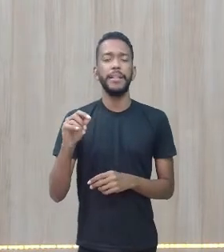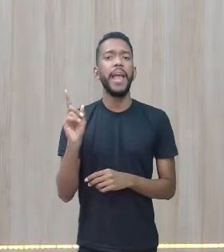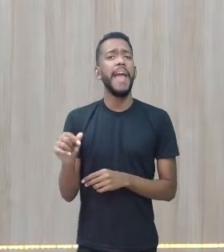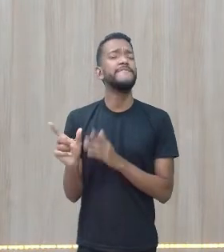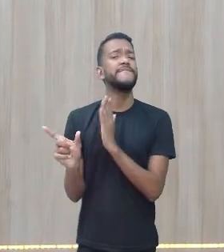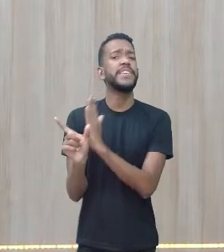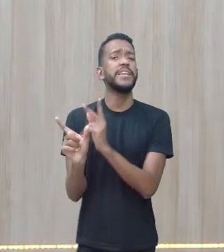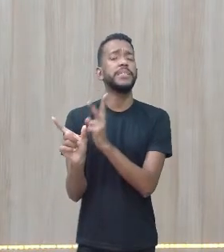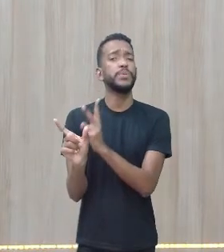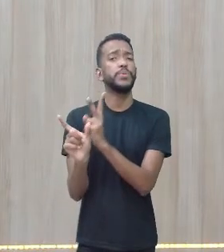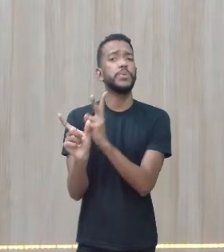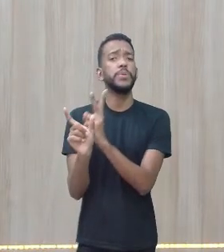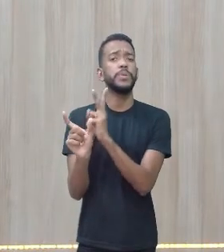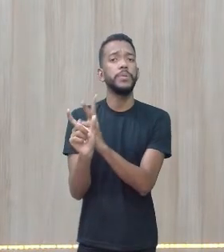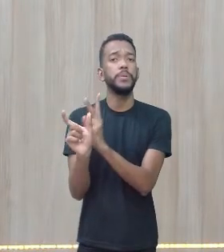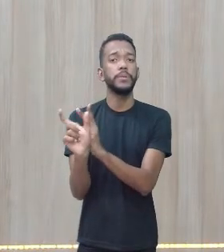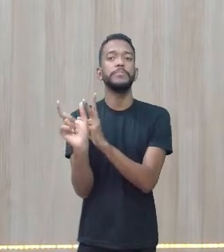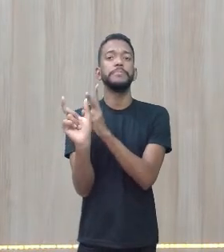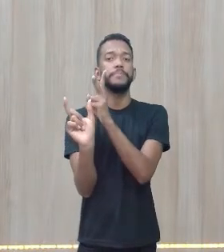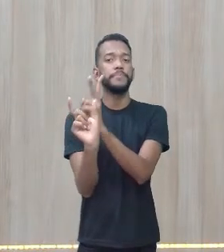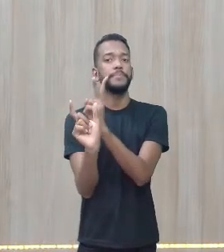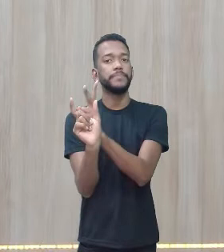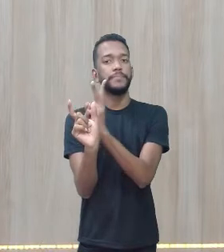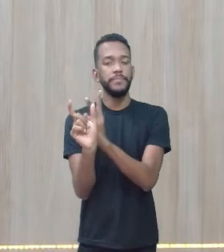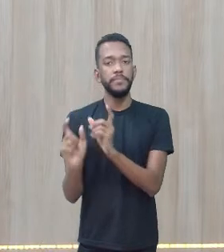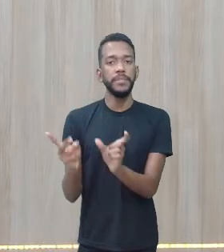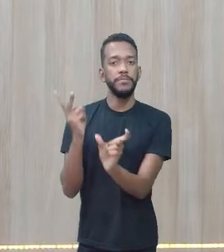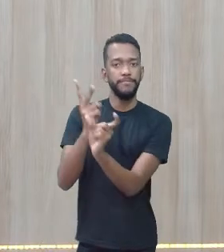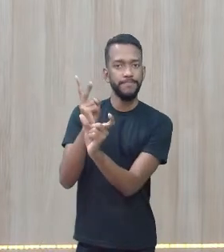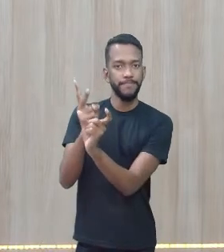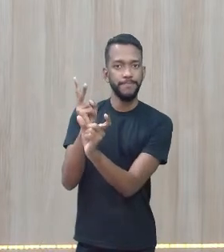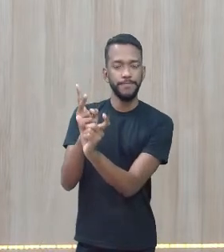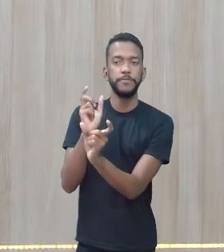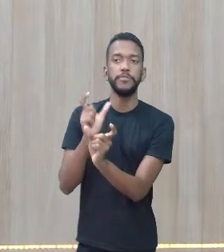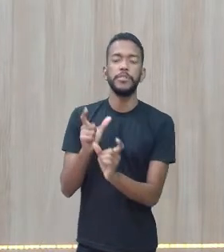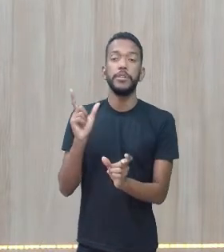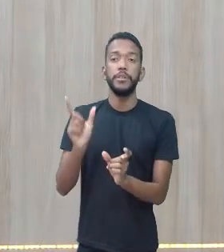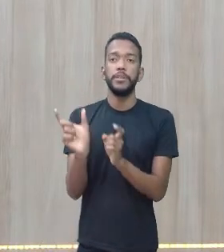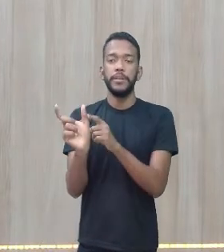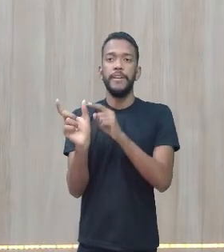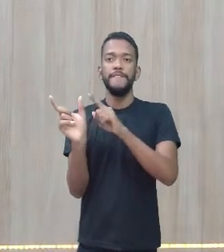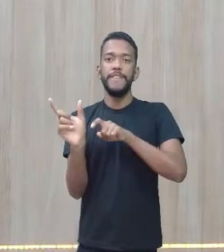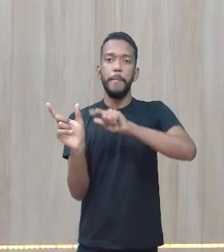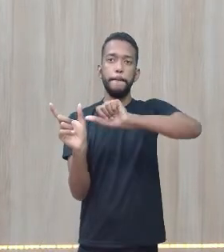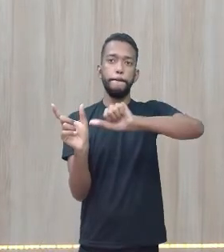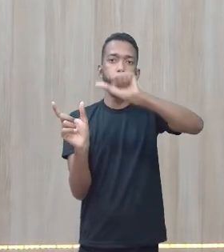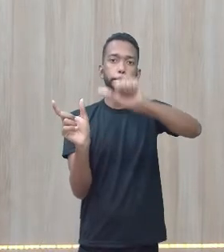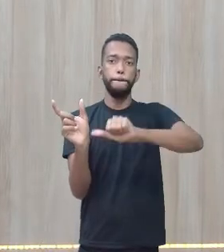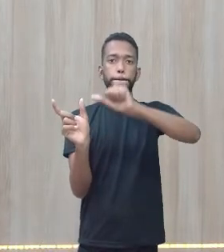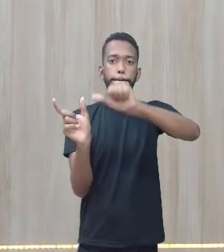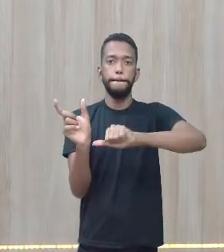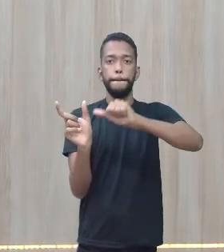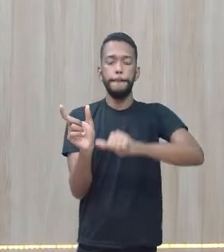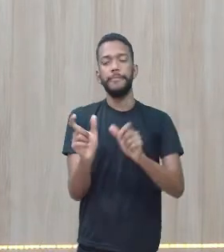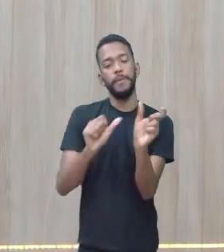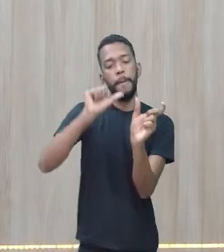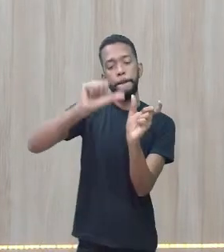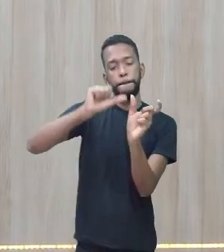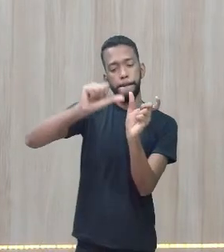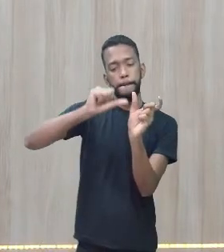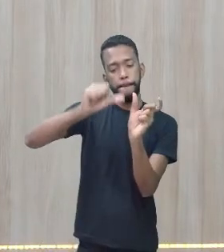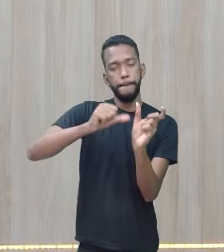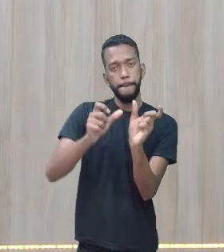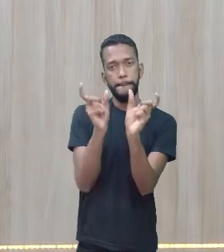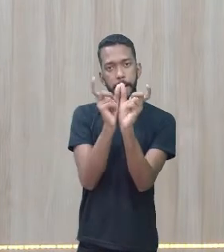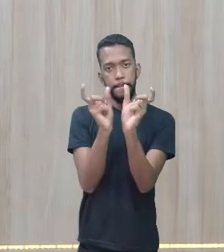fixa, que está em todas as outras, que se deriva deste radical, não é?